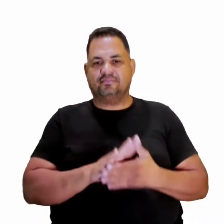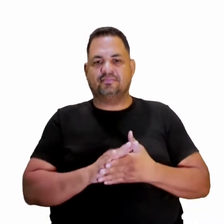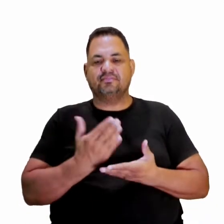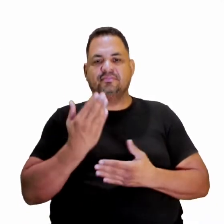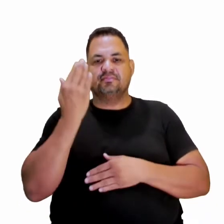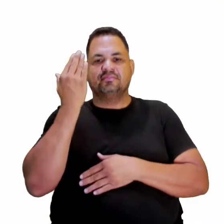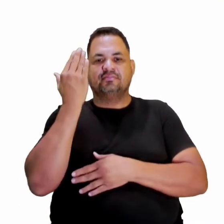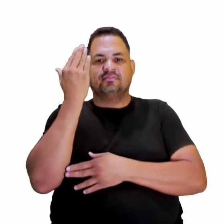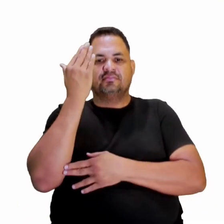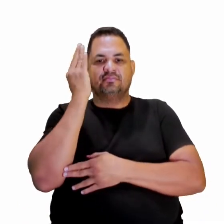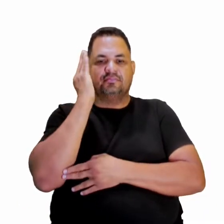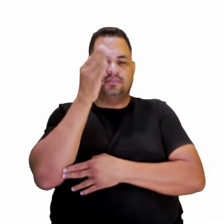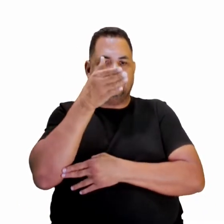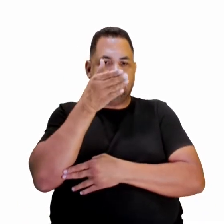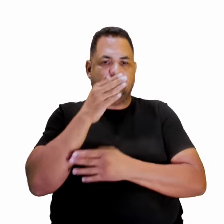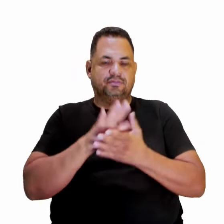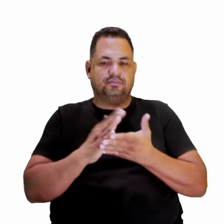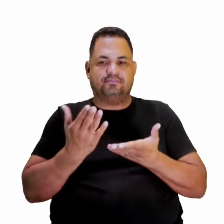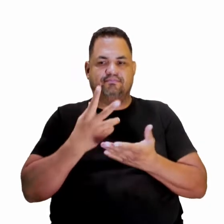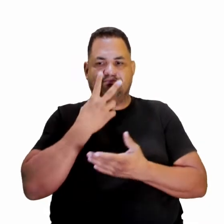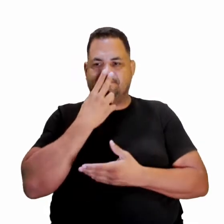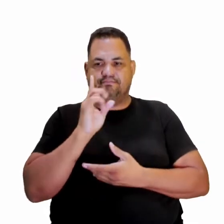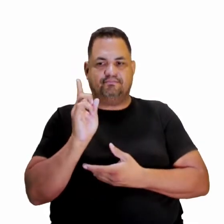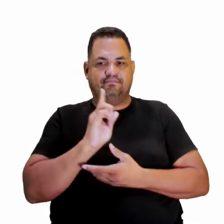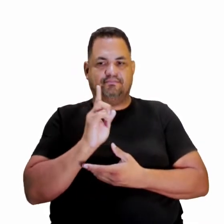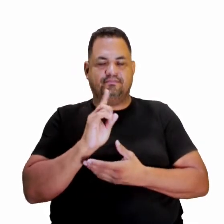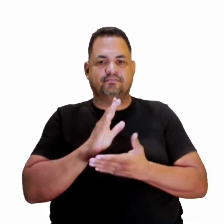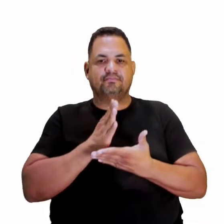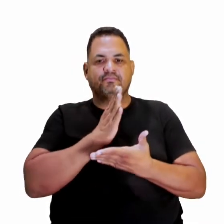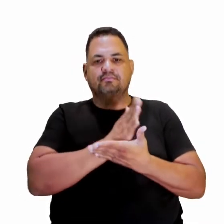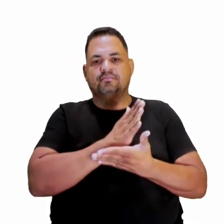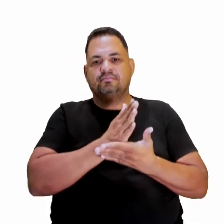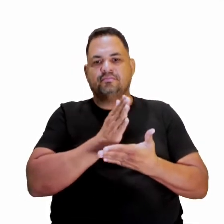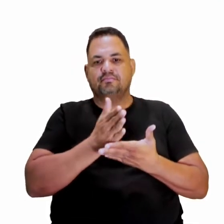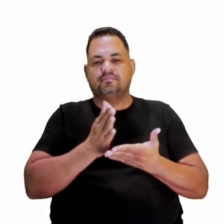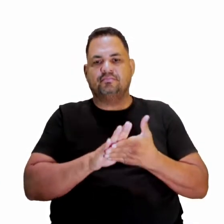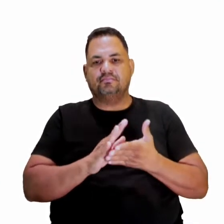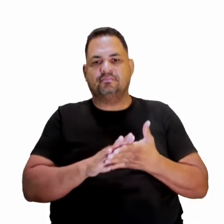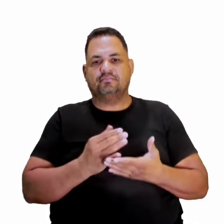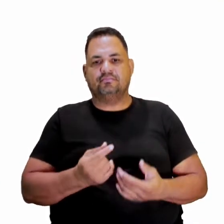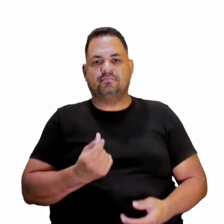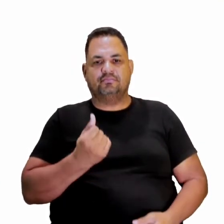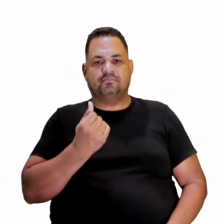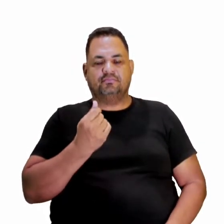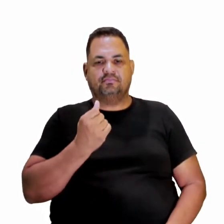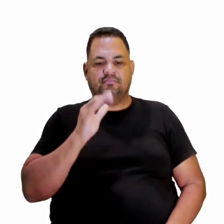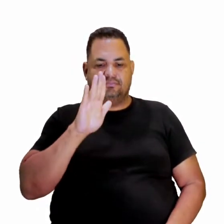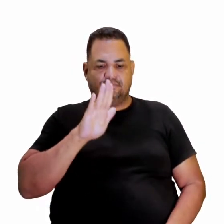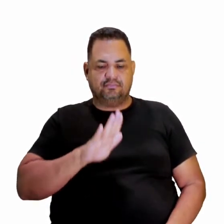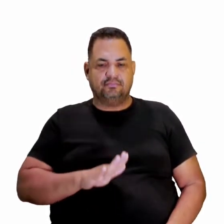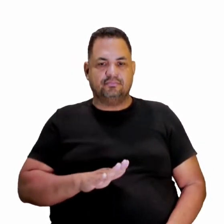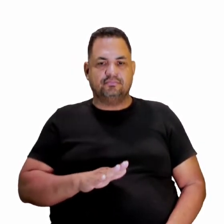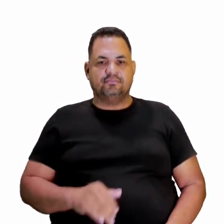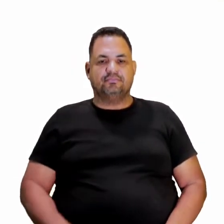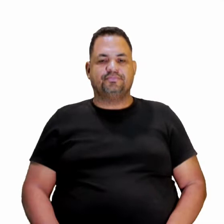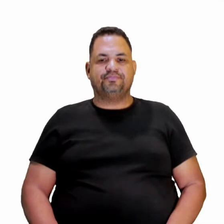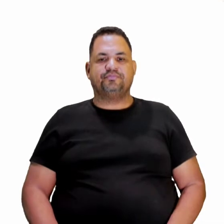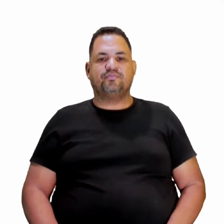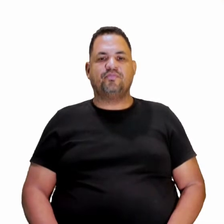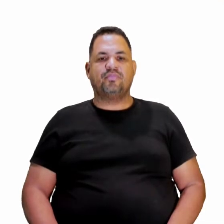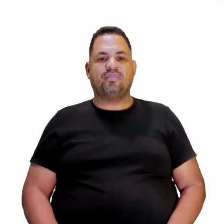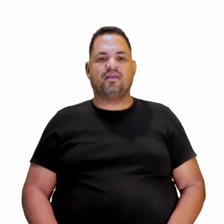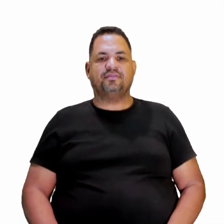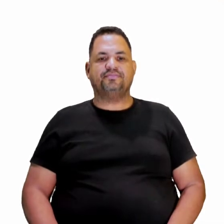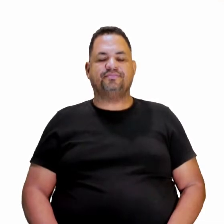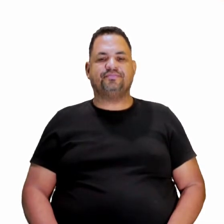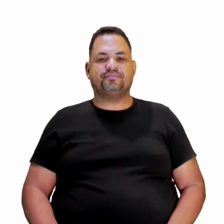hotel. É aquele que você divide com muitas pessoas, é mais barato, bababá. Certo? Eu quero